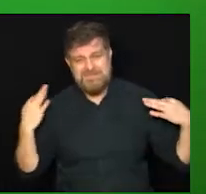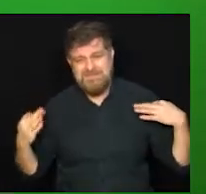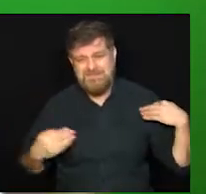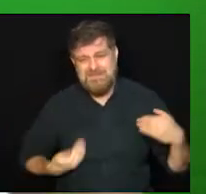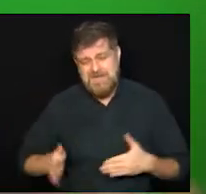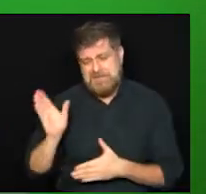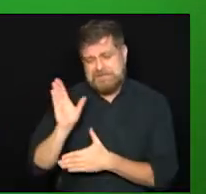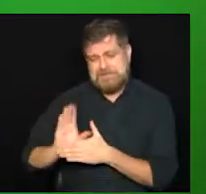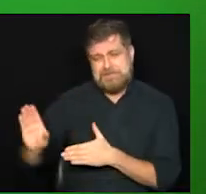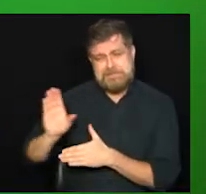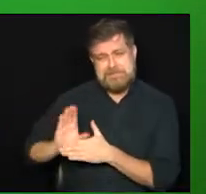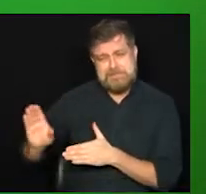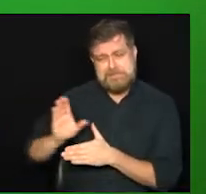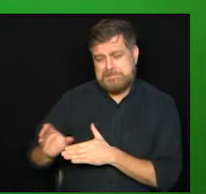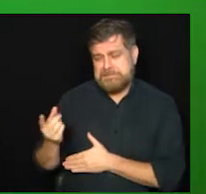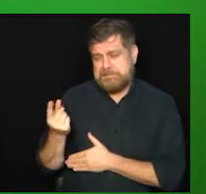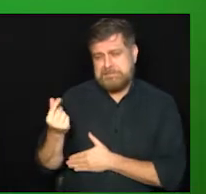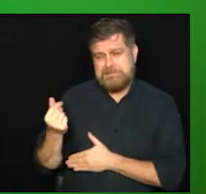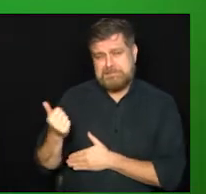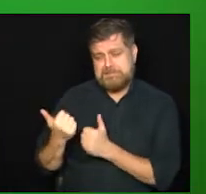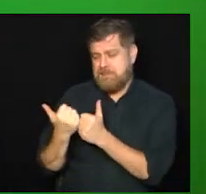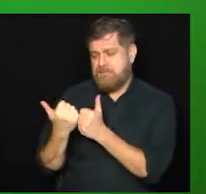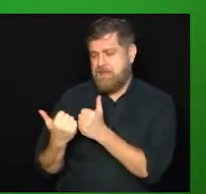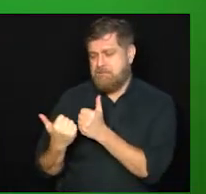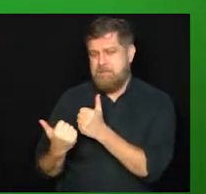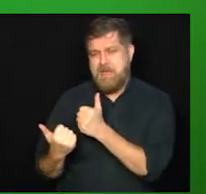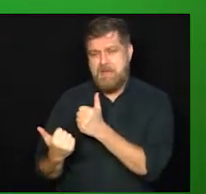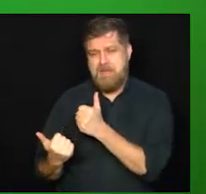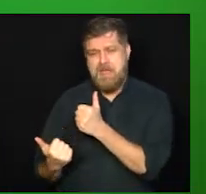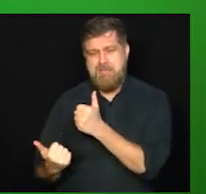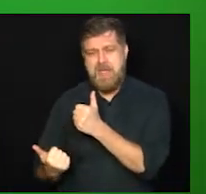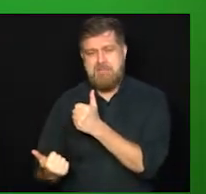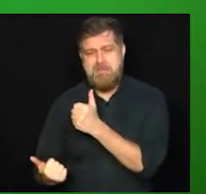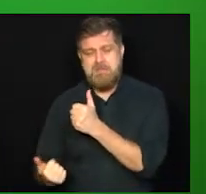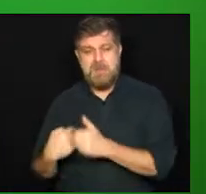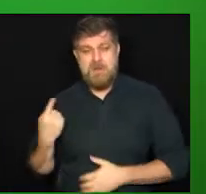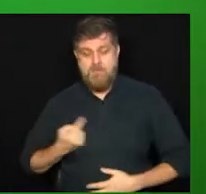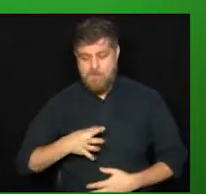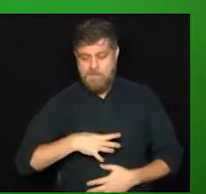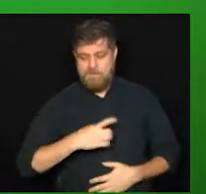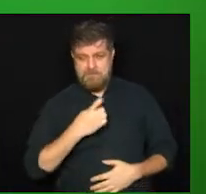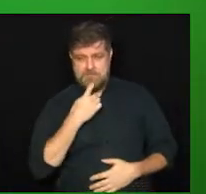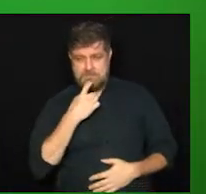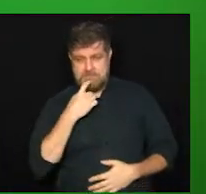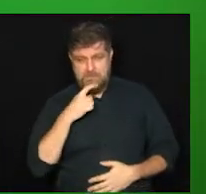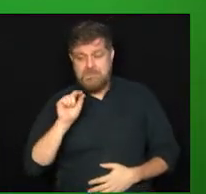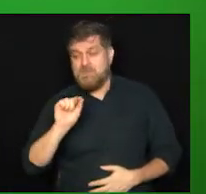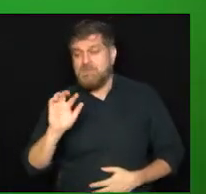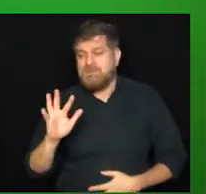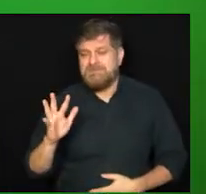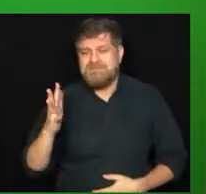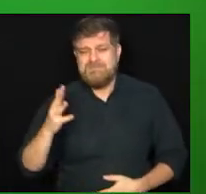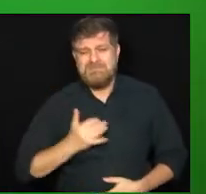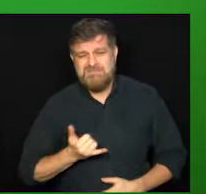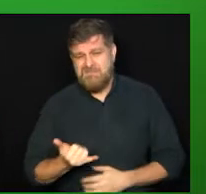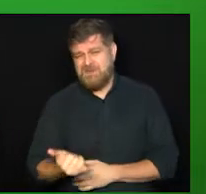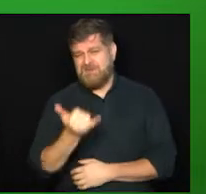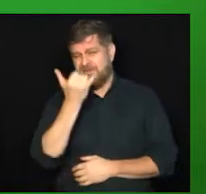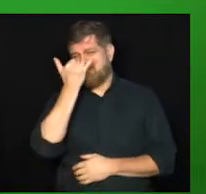duradoura, que é o que nós estamos vivendo. Para Campinas, a retração do setor trouxe